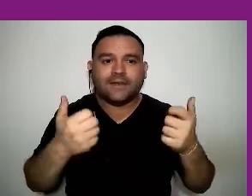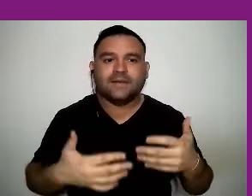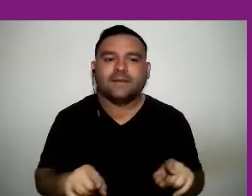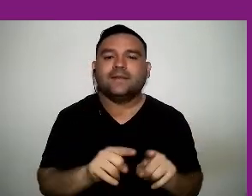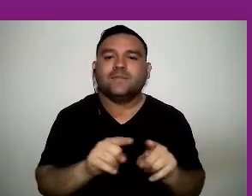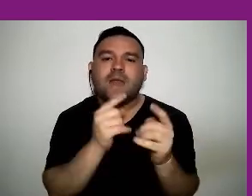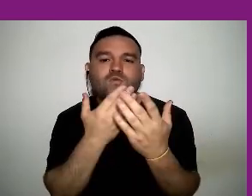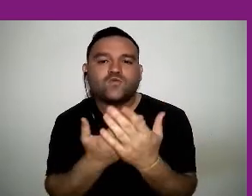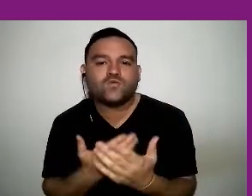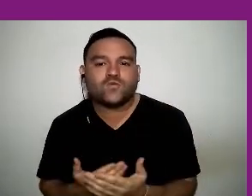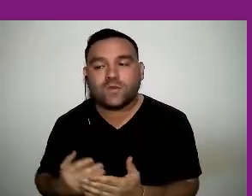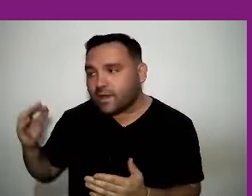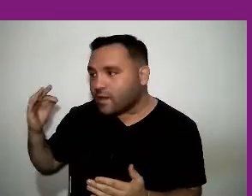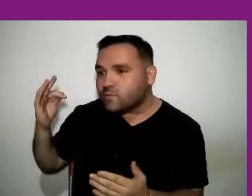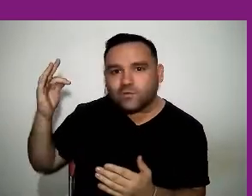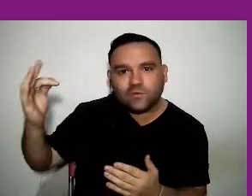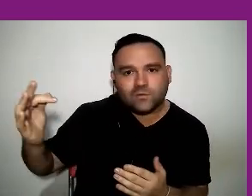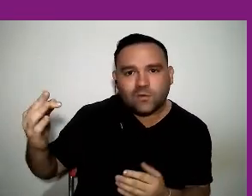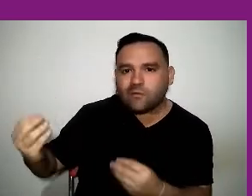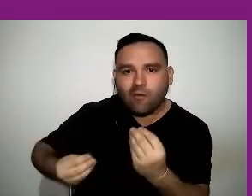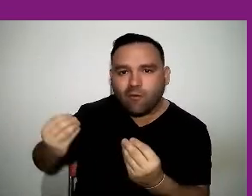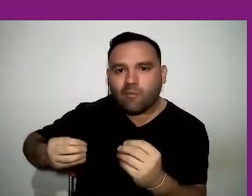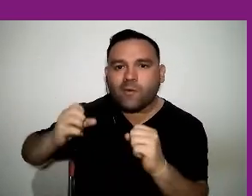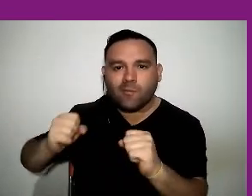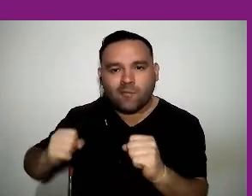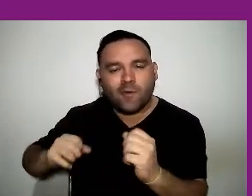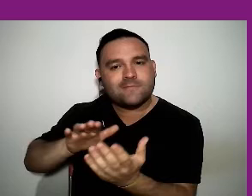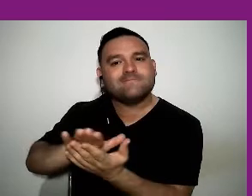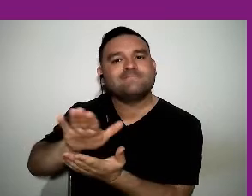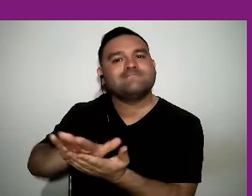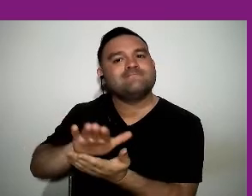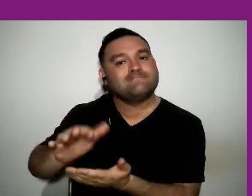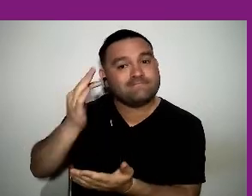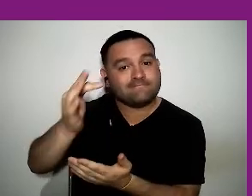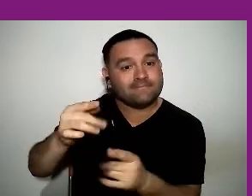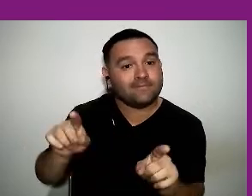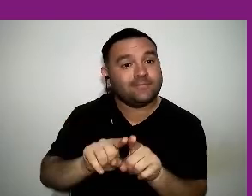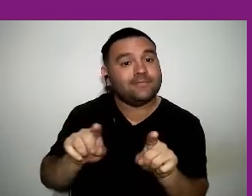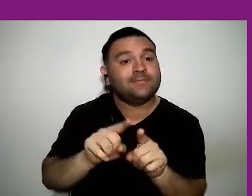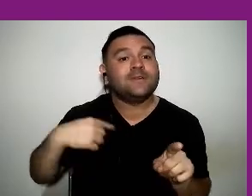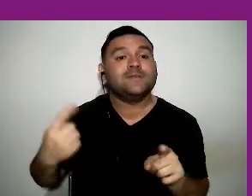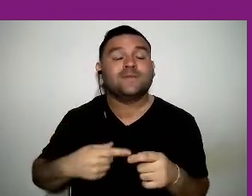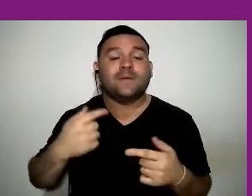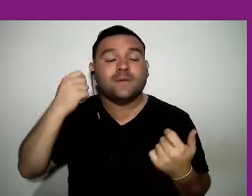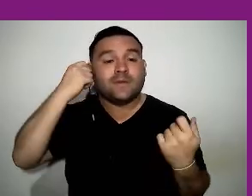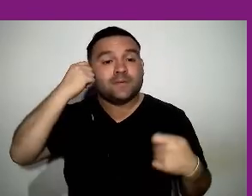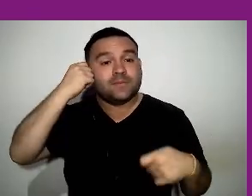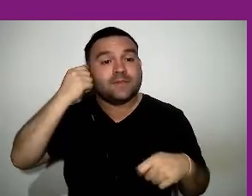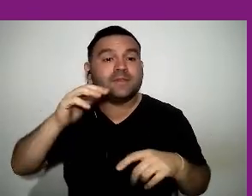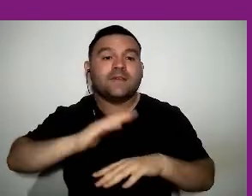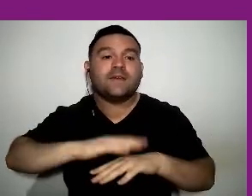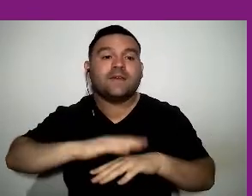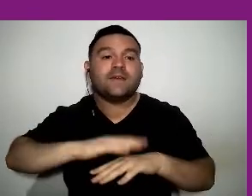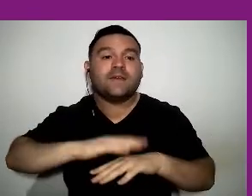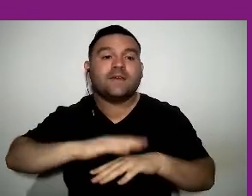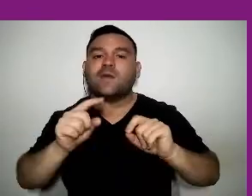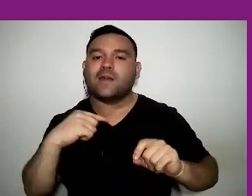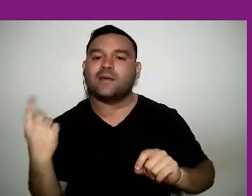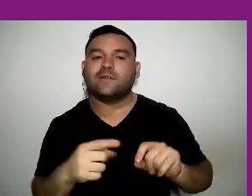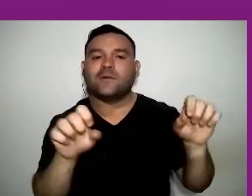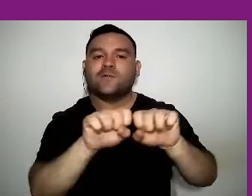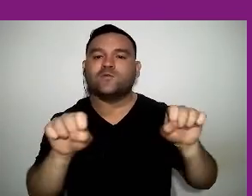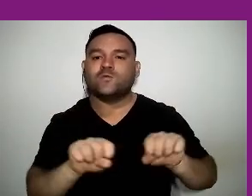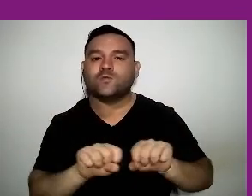sobre estudos no futuro que poderão ser publicados em breve e o que temos que fazer com os nossos